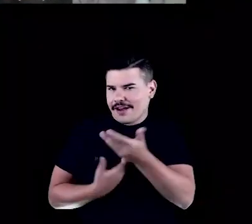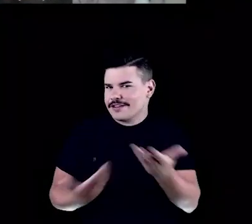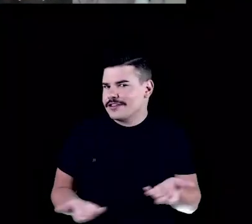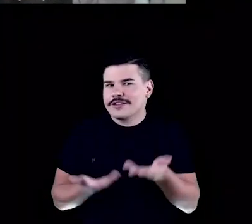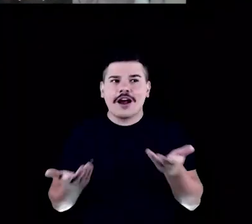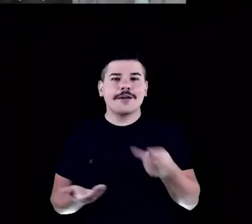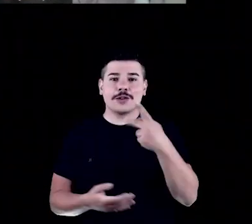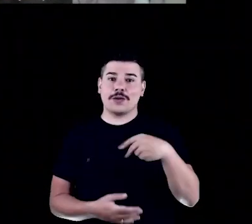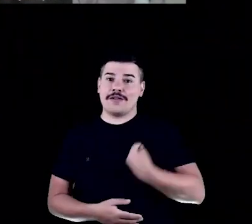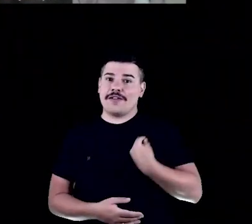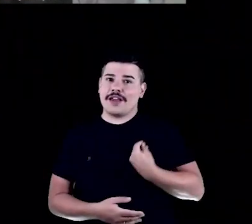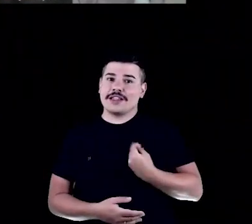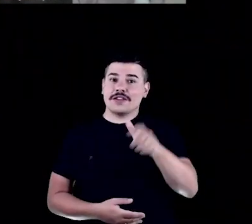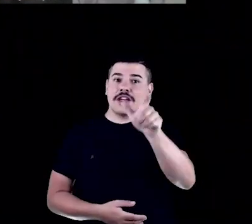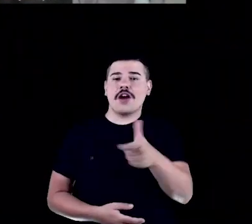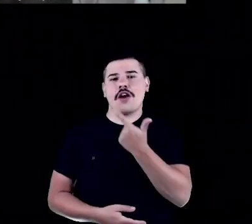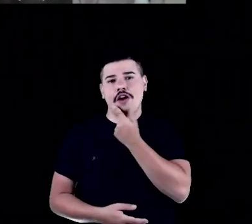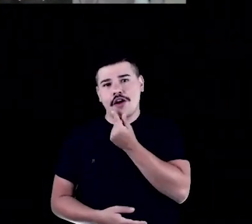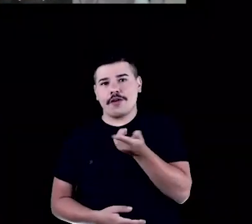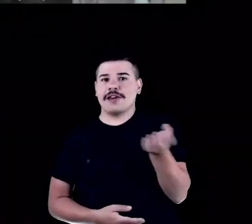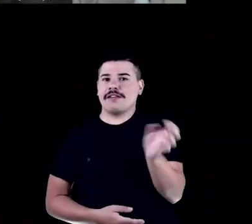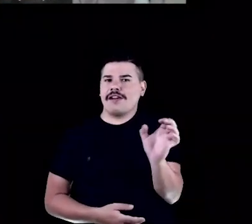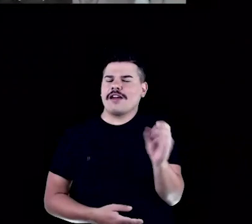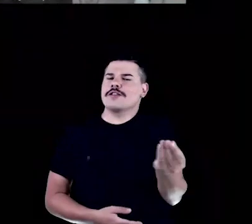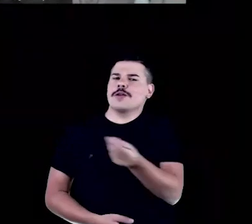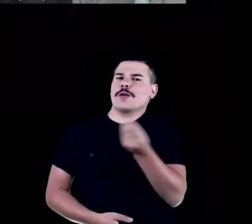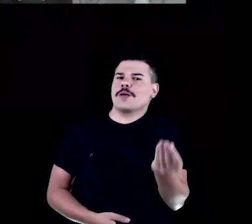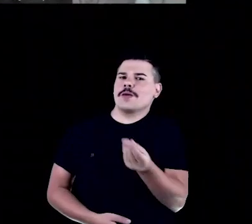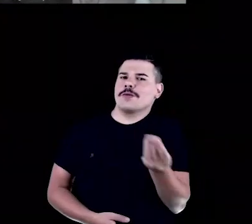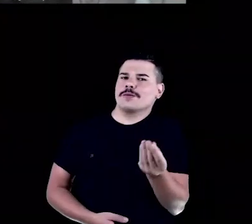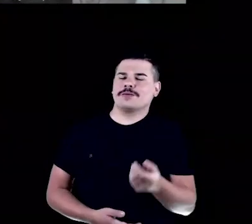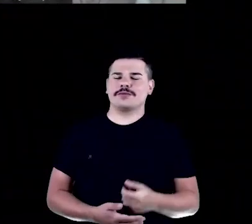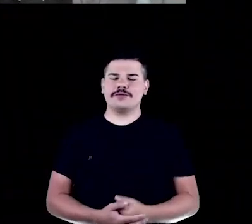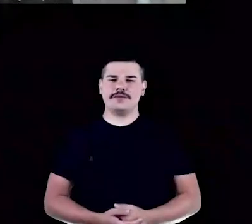poética, a sua vivência enquanto homem gay, enfim?